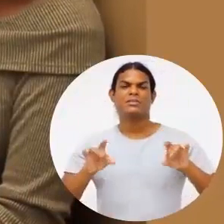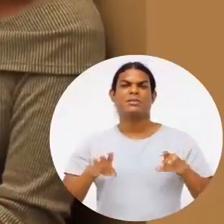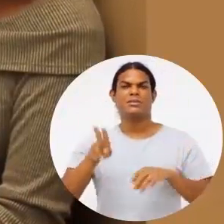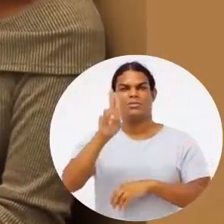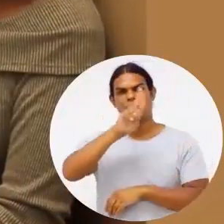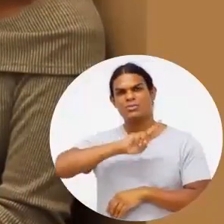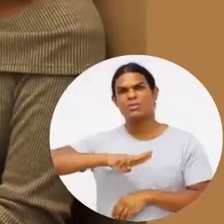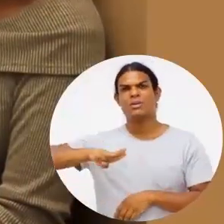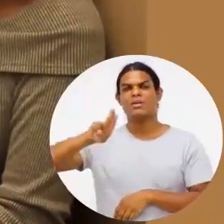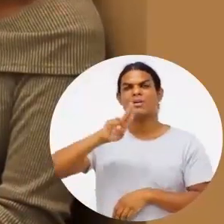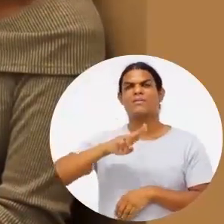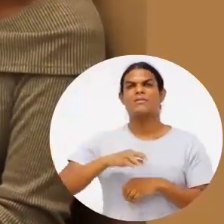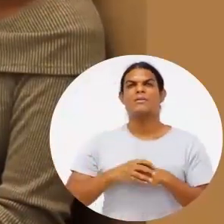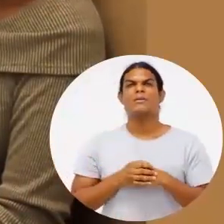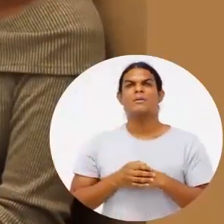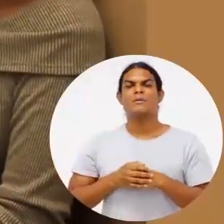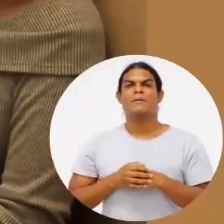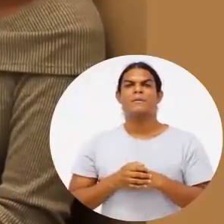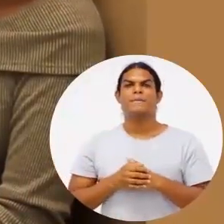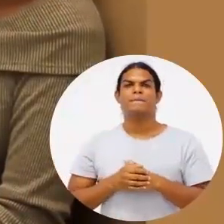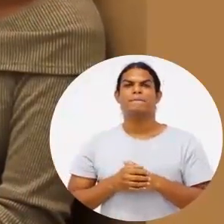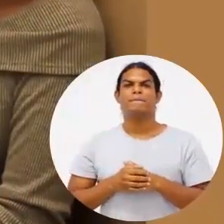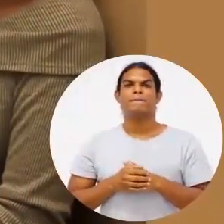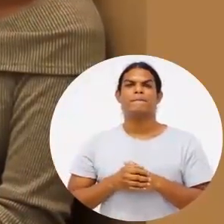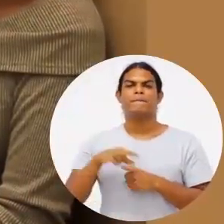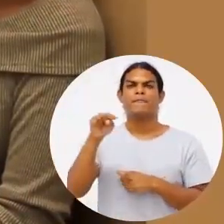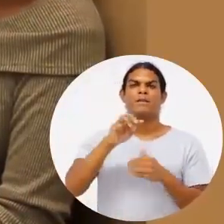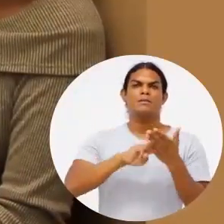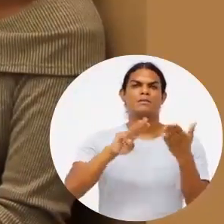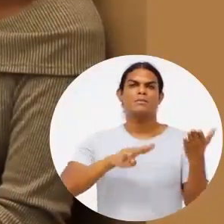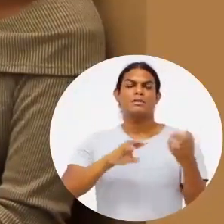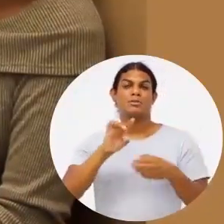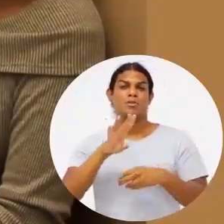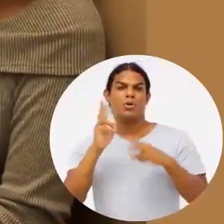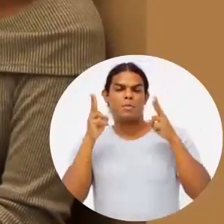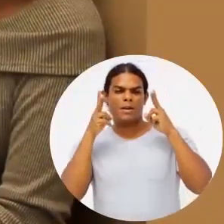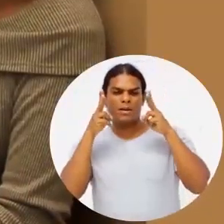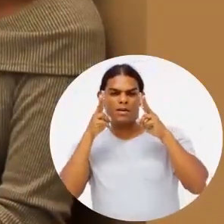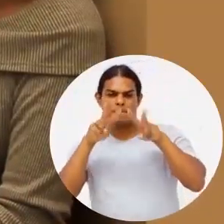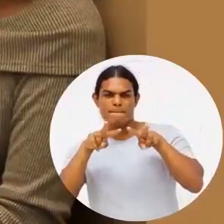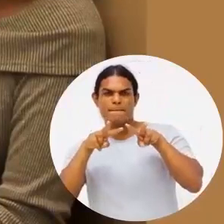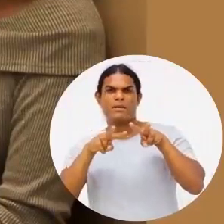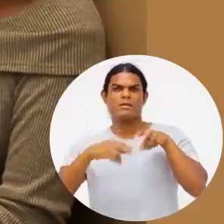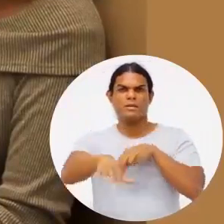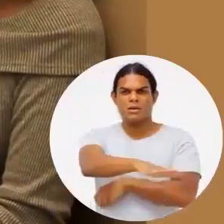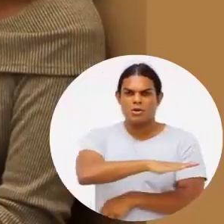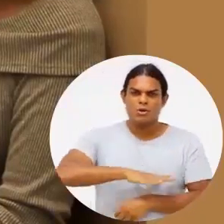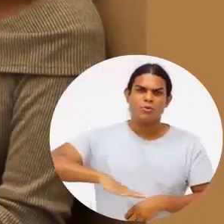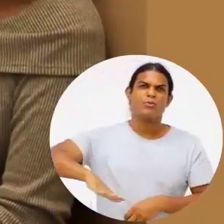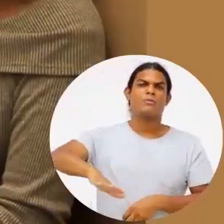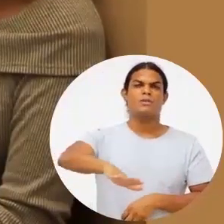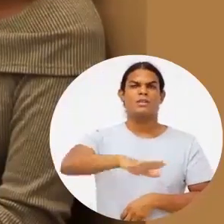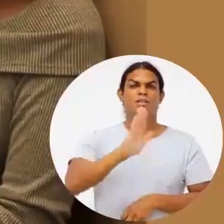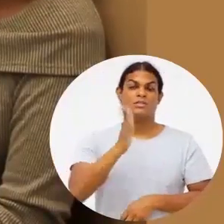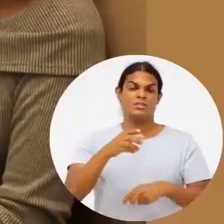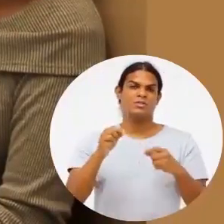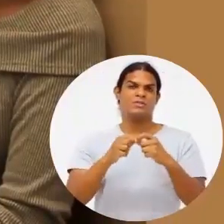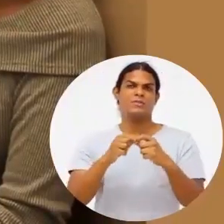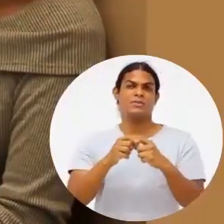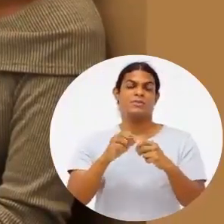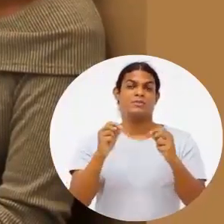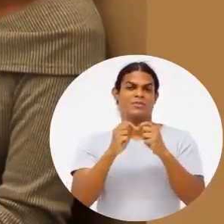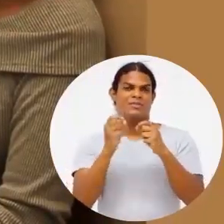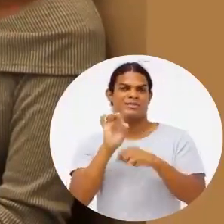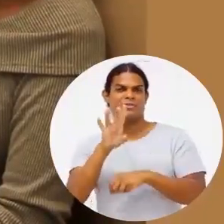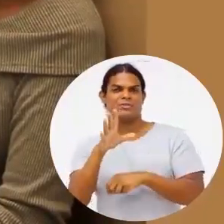a sistematização, SHTM, para observar o ambiente construído. Ou seja, fazia uma adaptação